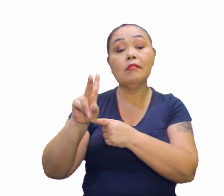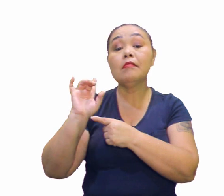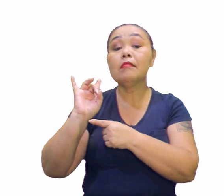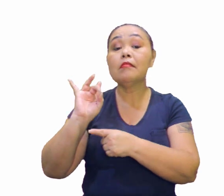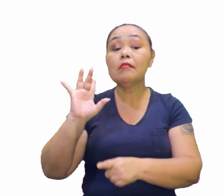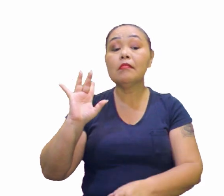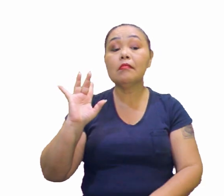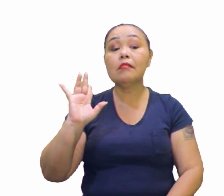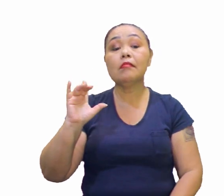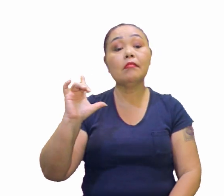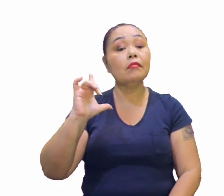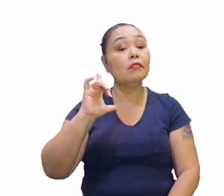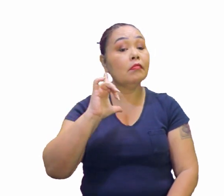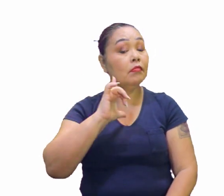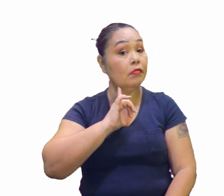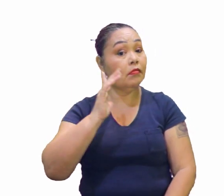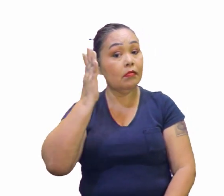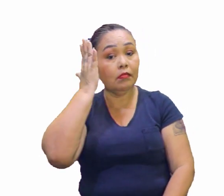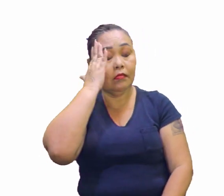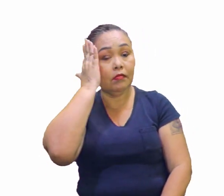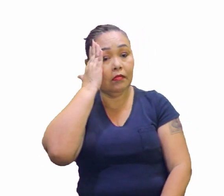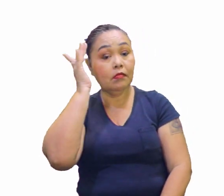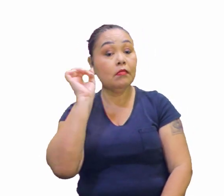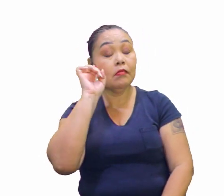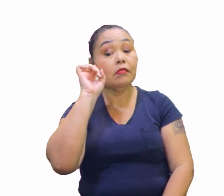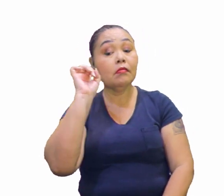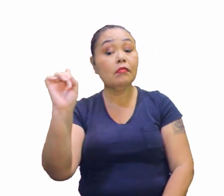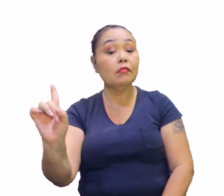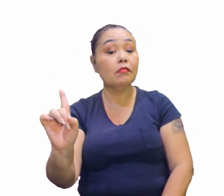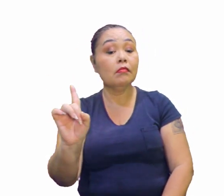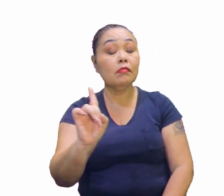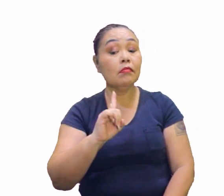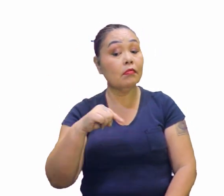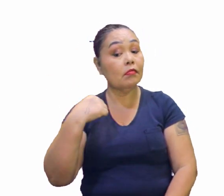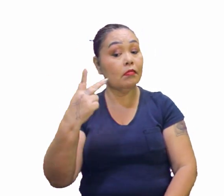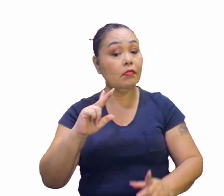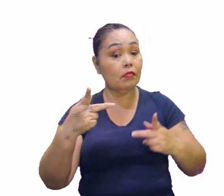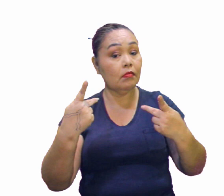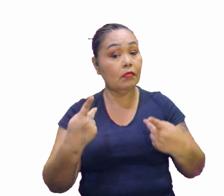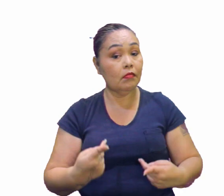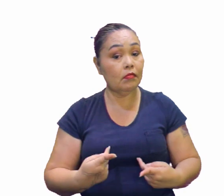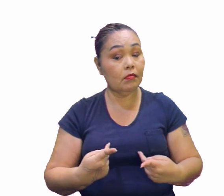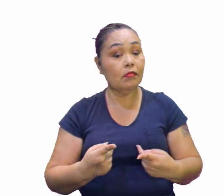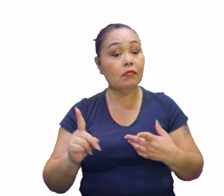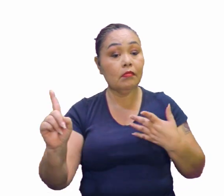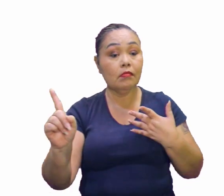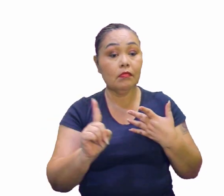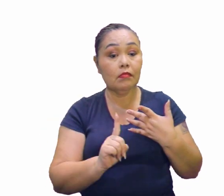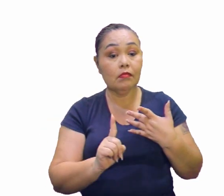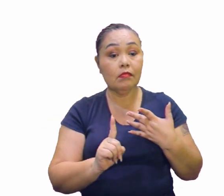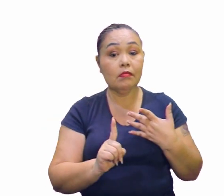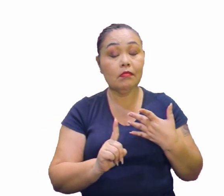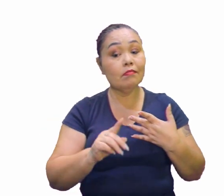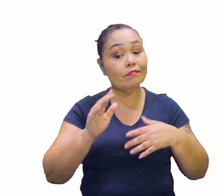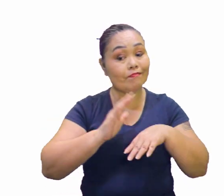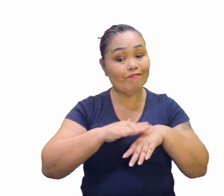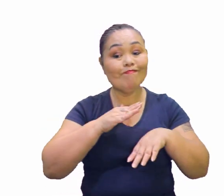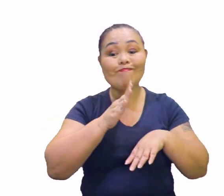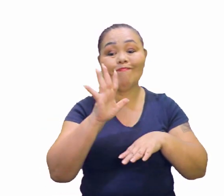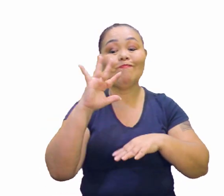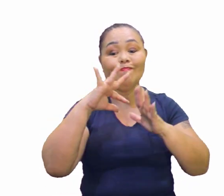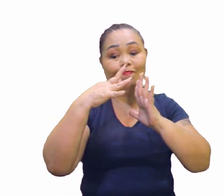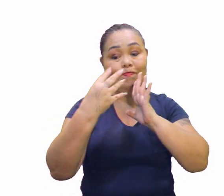Só que nós temos e sabemos que nós temos as atividades de nós, seres humanos, que interferem cada vez mais